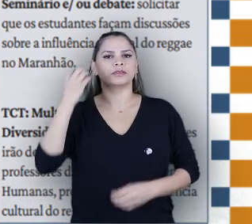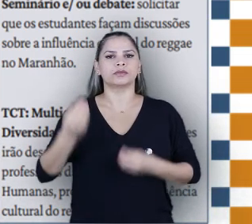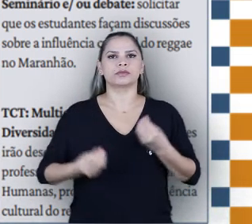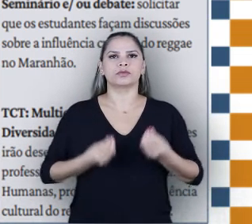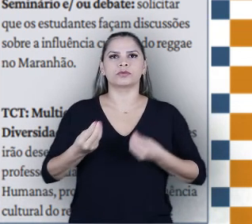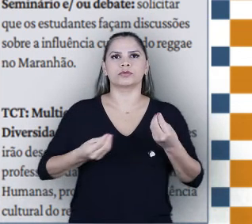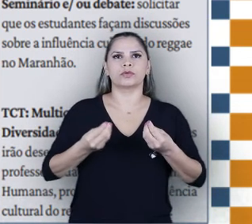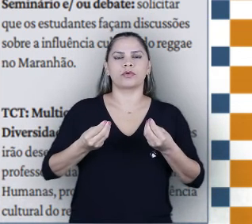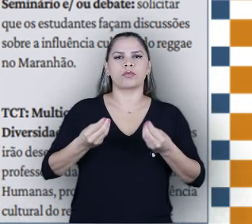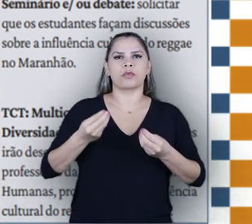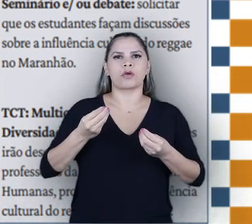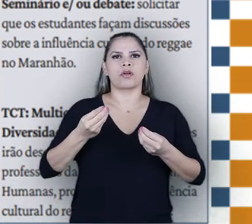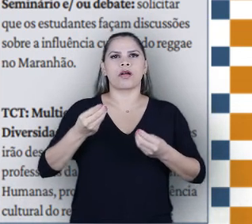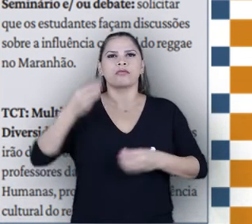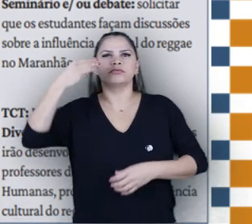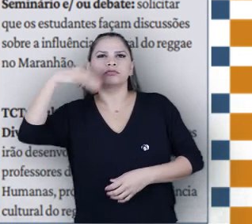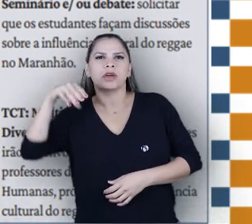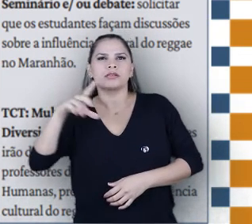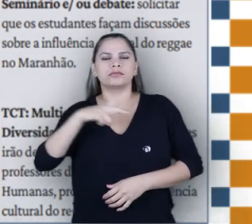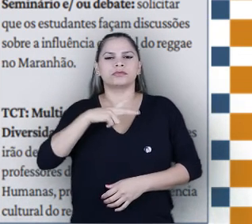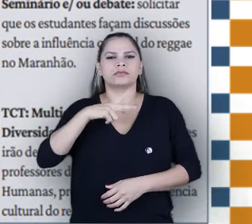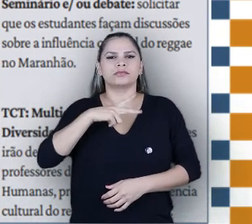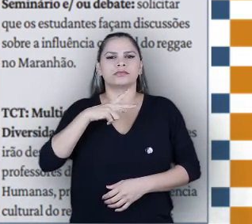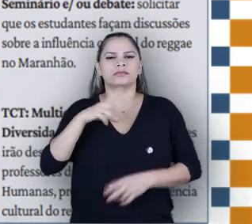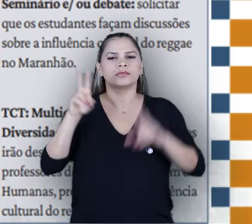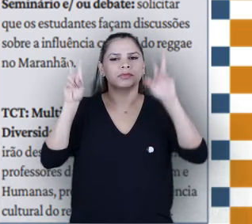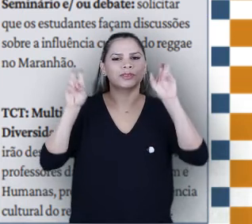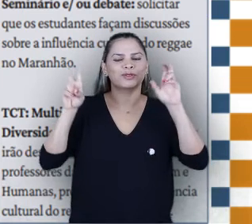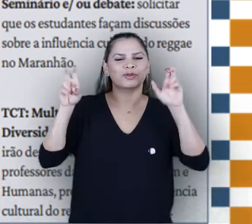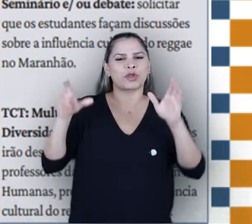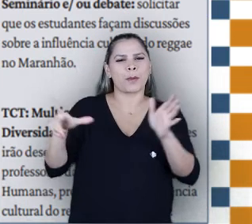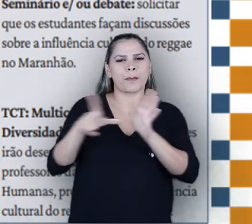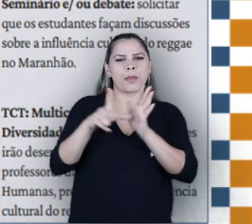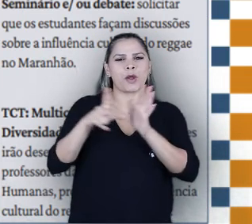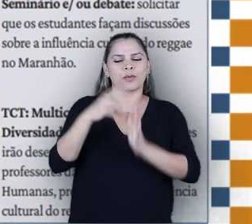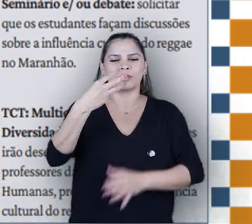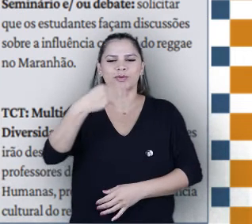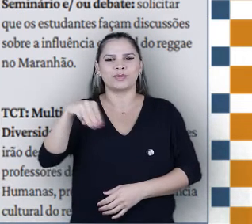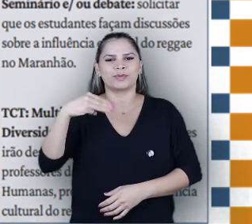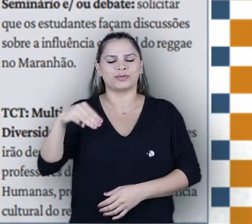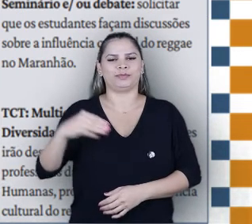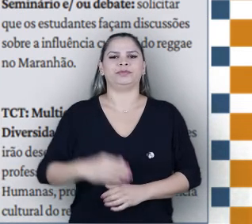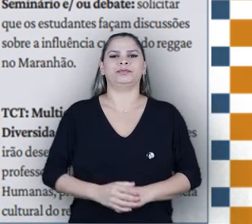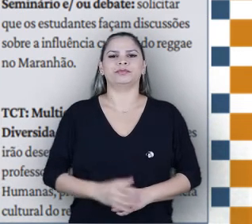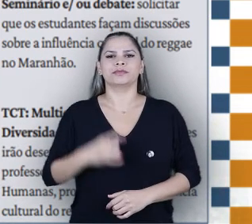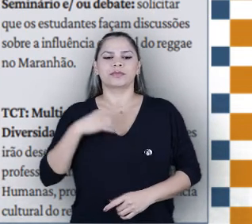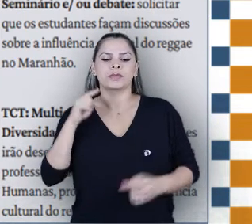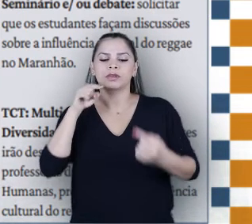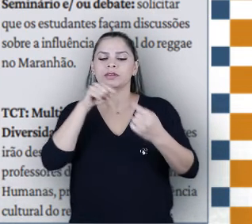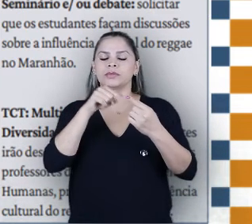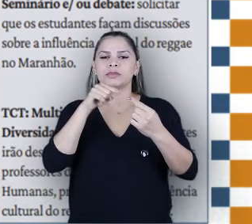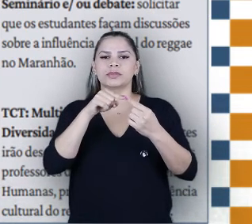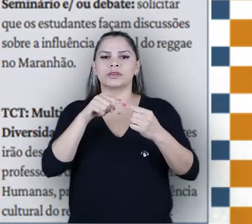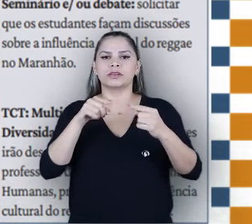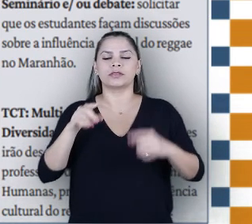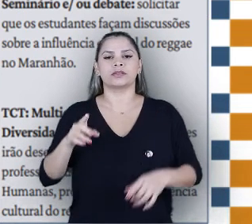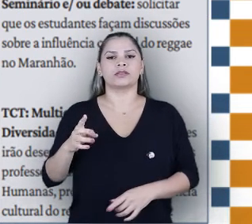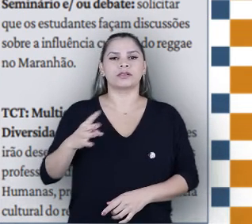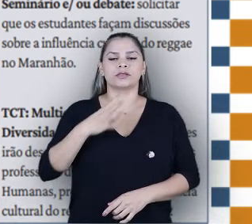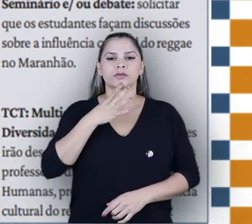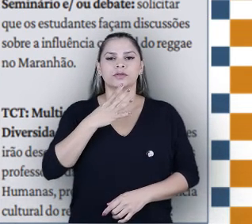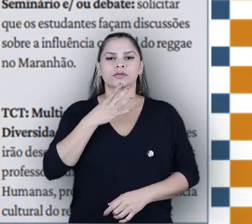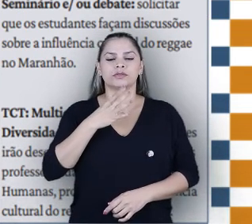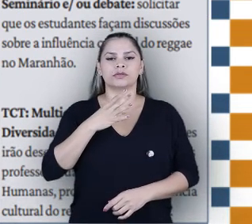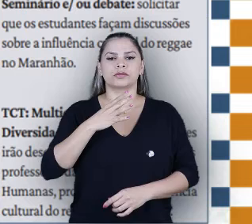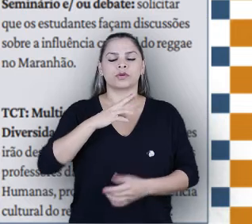a pluralidade cultural da influência do reggae. E aí, qual é o conteúdo?